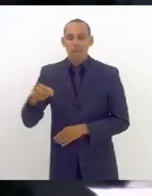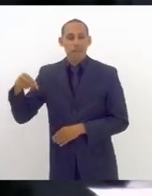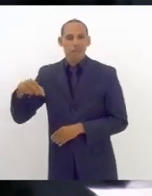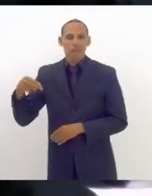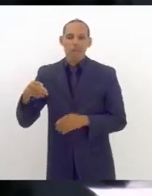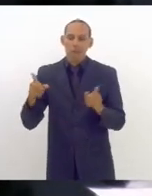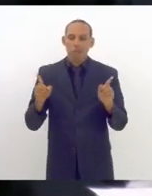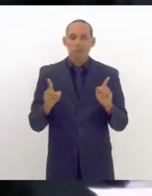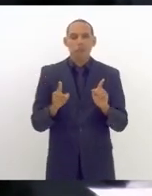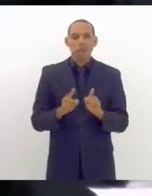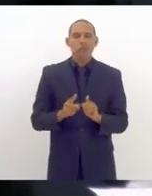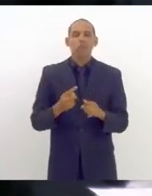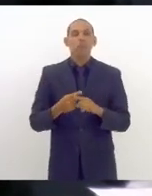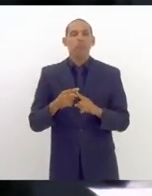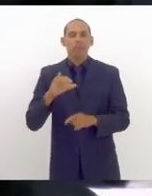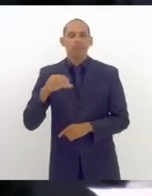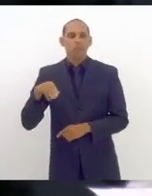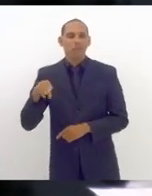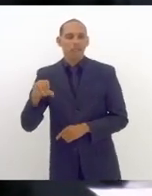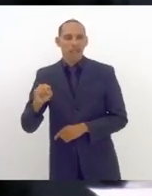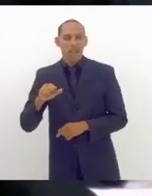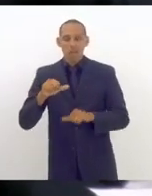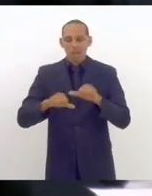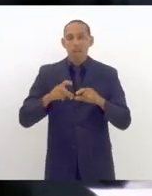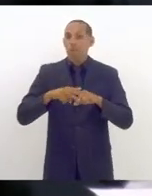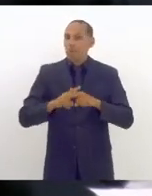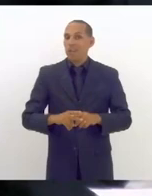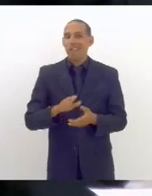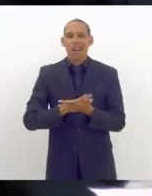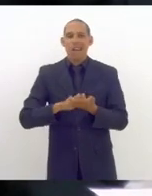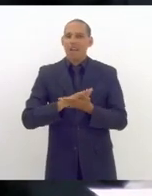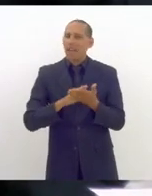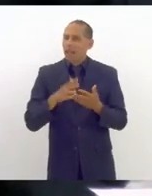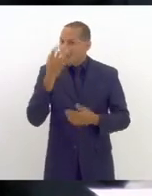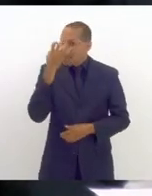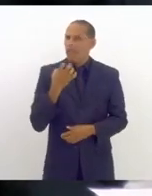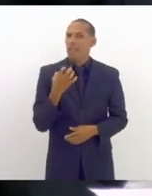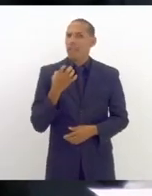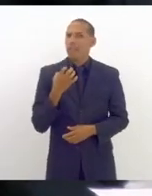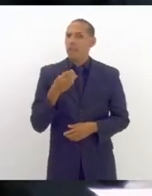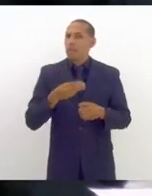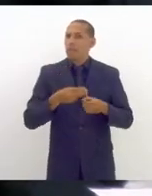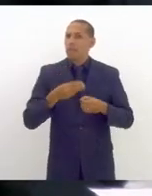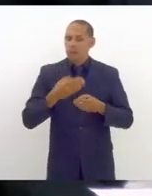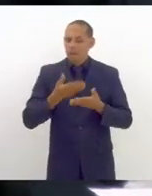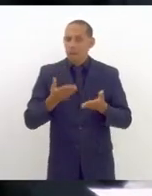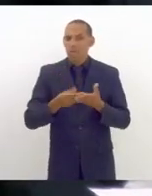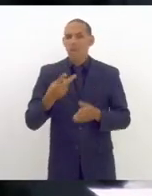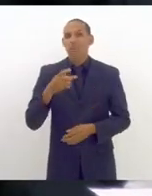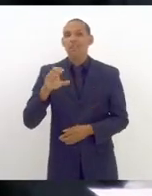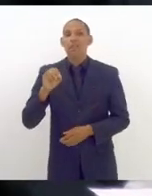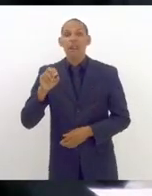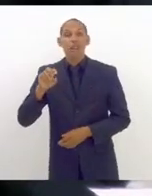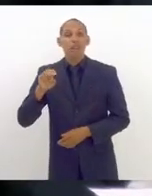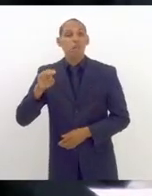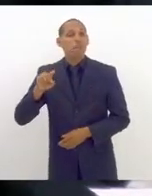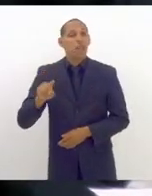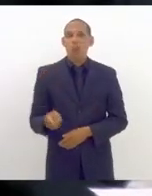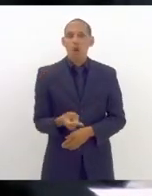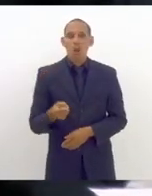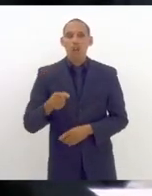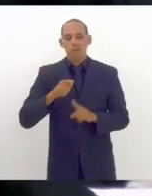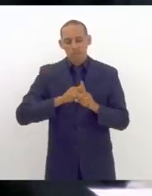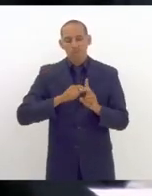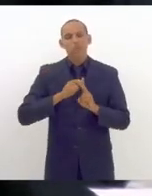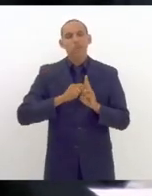de ICMS sem correção isso é muito sério os municípios estão perdendo mais de 250 milhões por